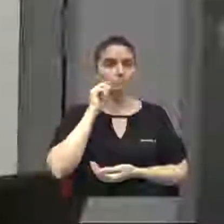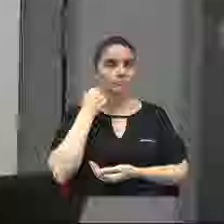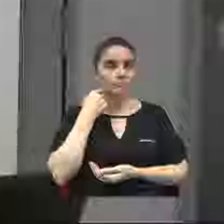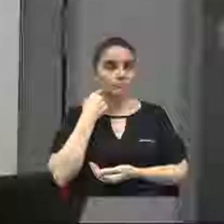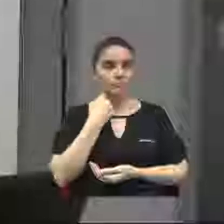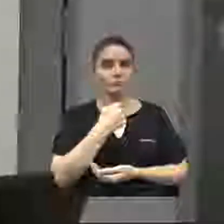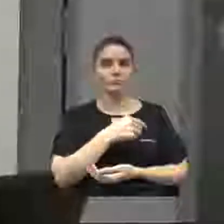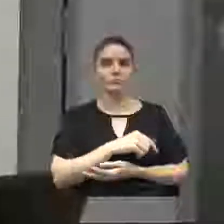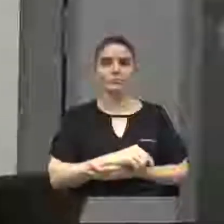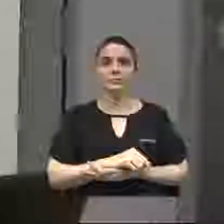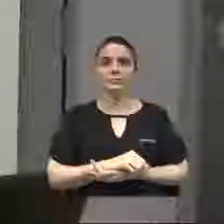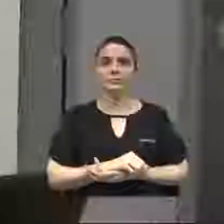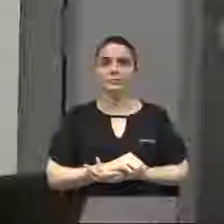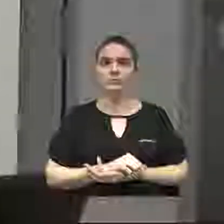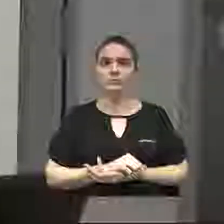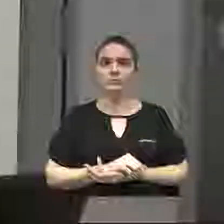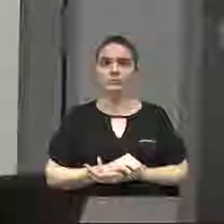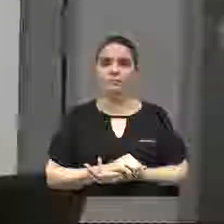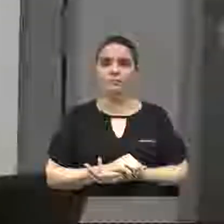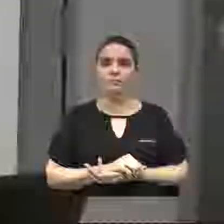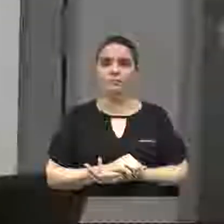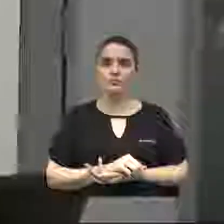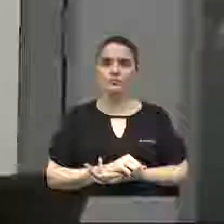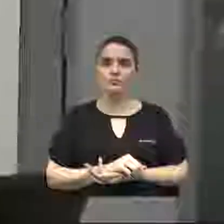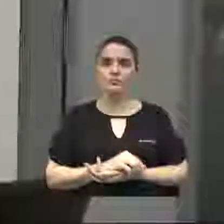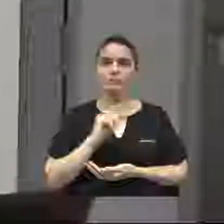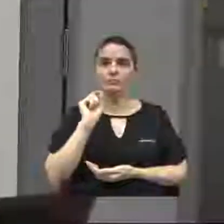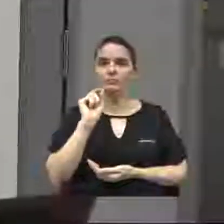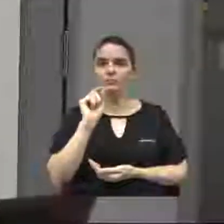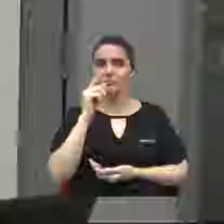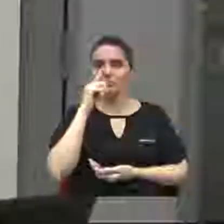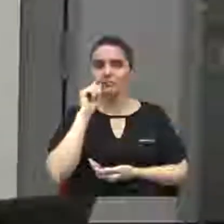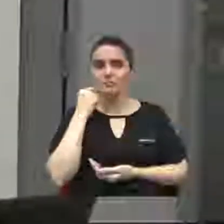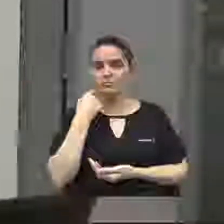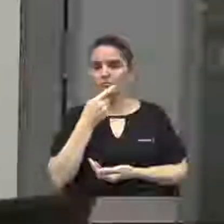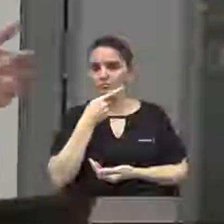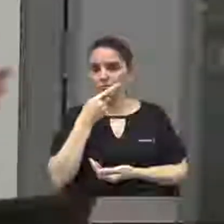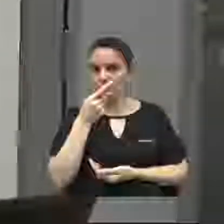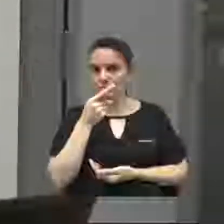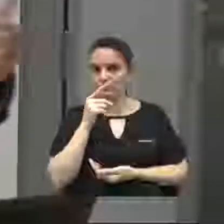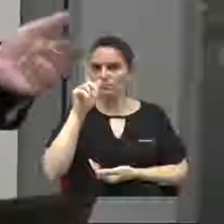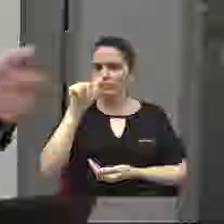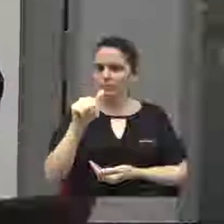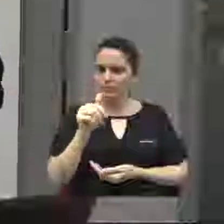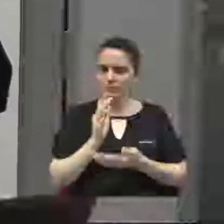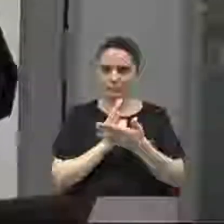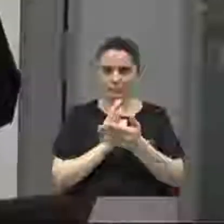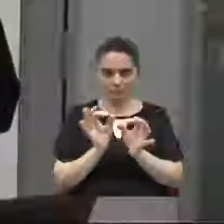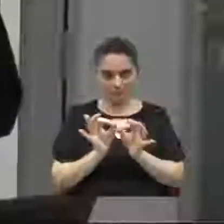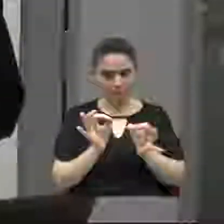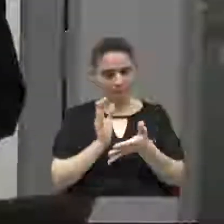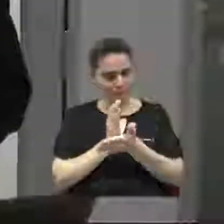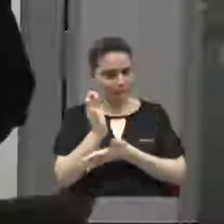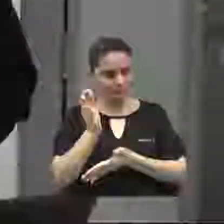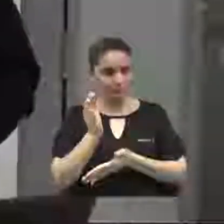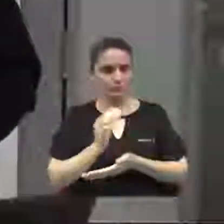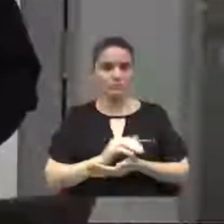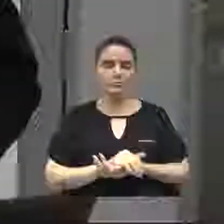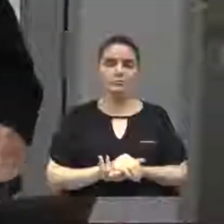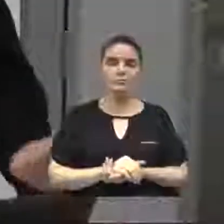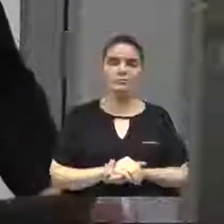meus neurônios, uma coisa que o senhor disse logo após a aprovação do meu projeto, não só do meu projeto, como de muitos outros projetos, né?